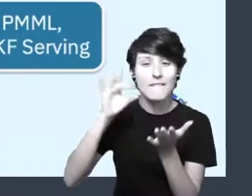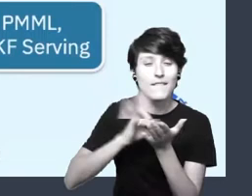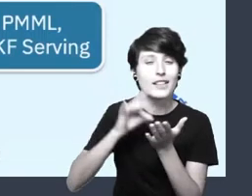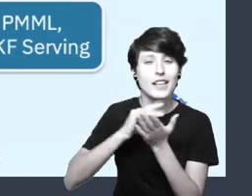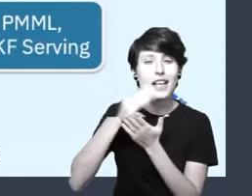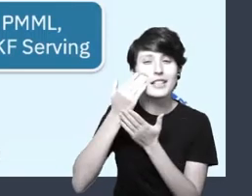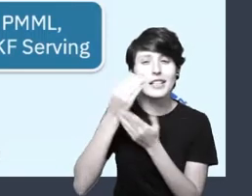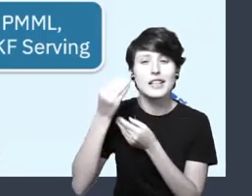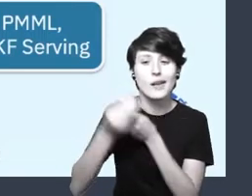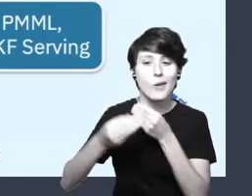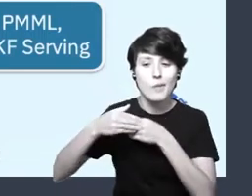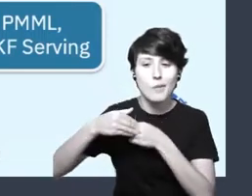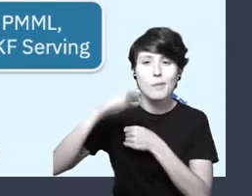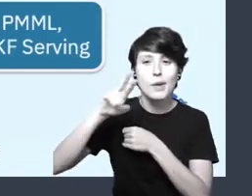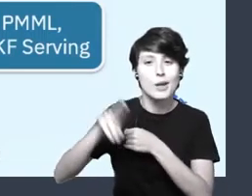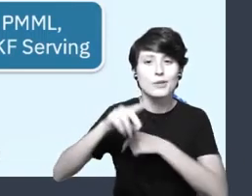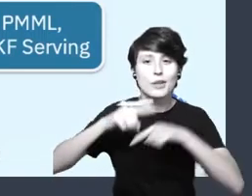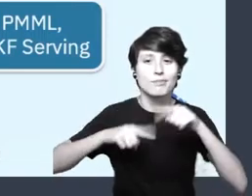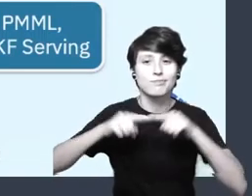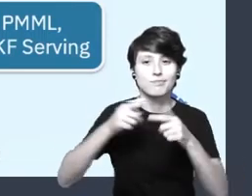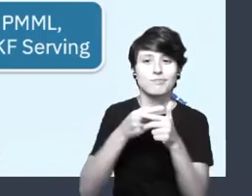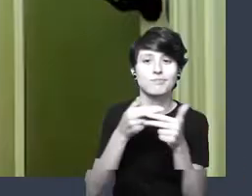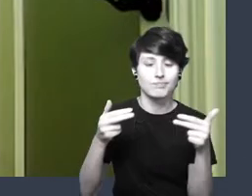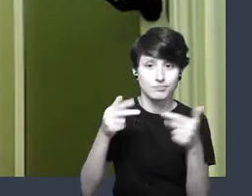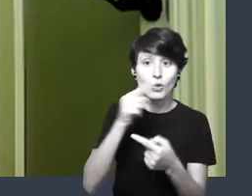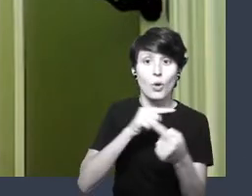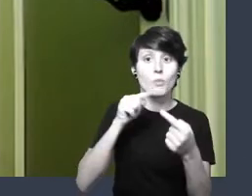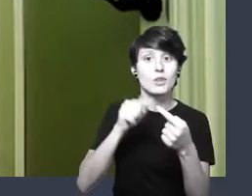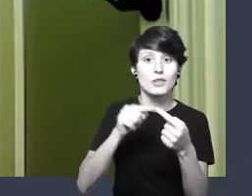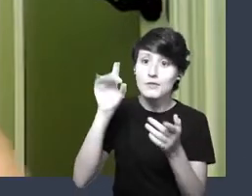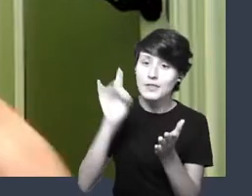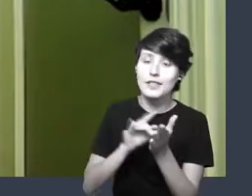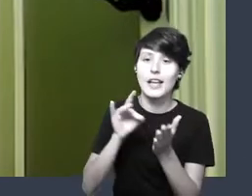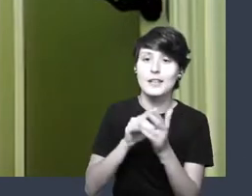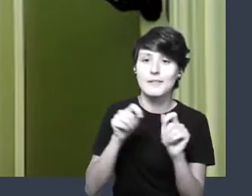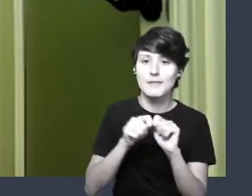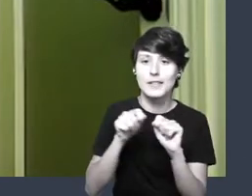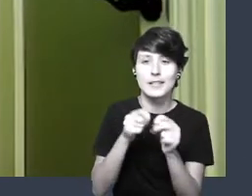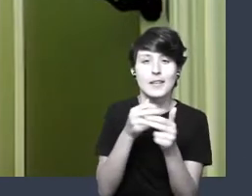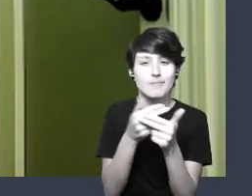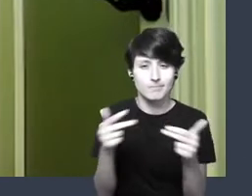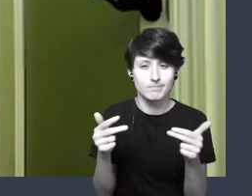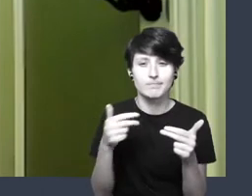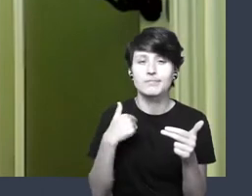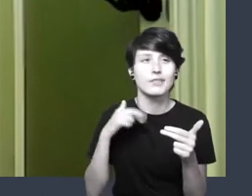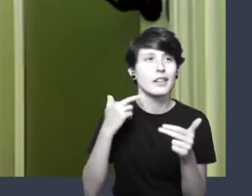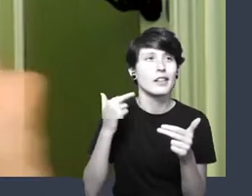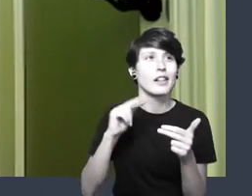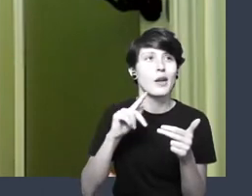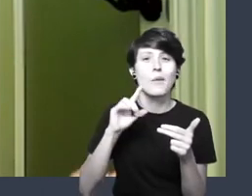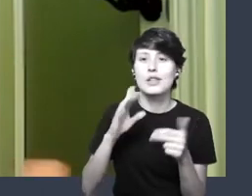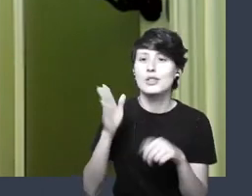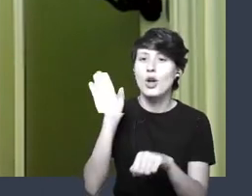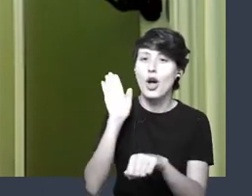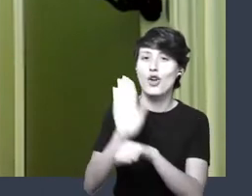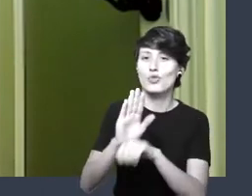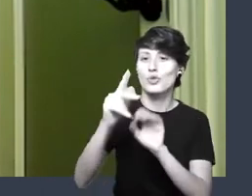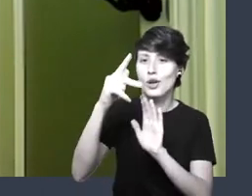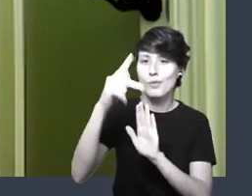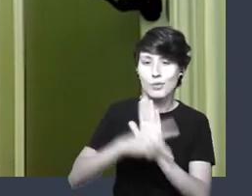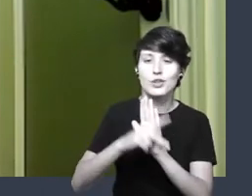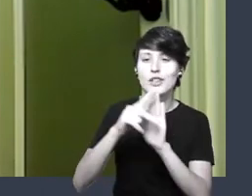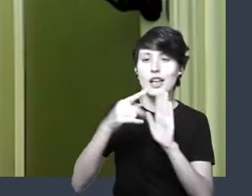e utilizar essas ferramentas. Então, nosso objetivo é exatamente esse. Então, a gente não só contribui para projetos, né, de open source, que